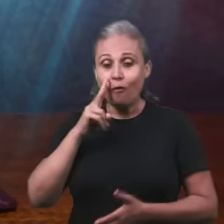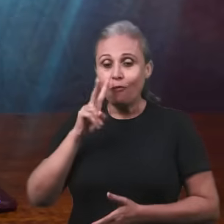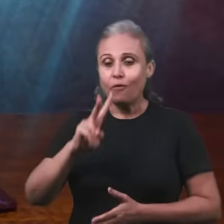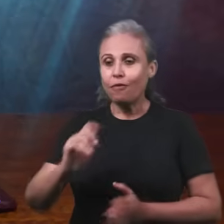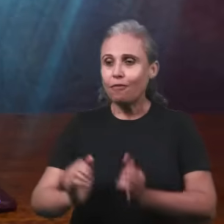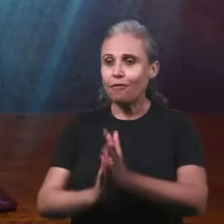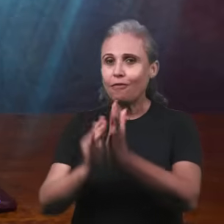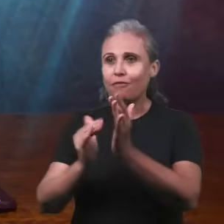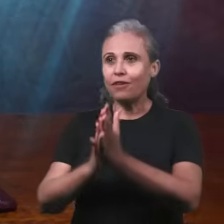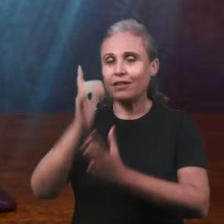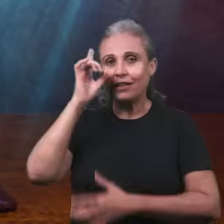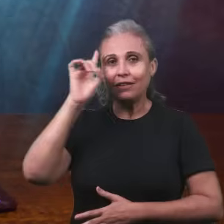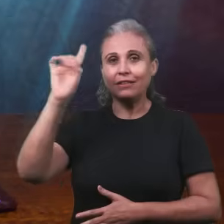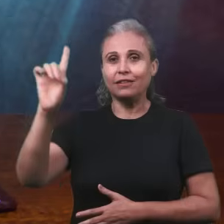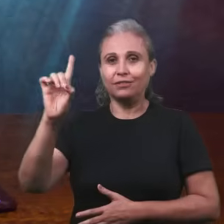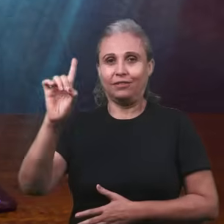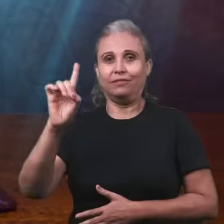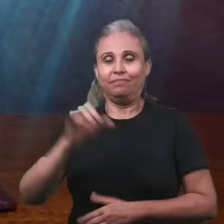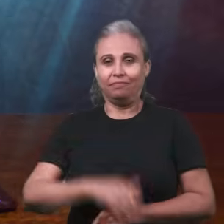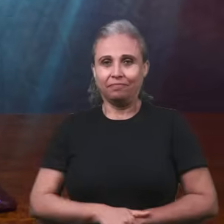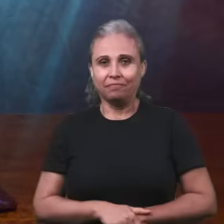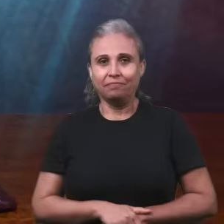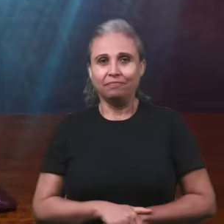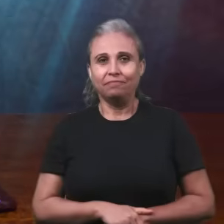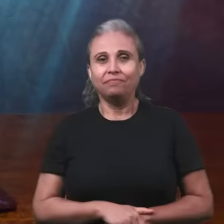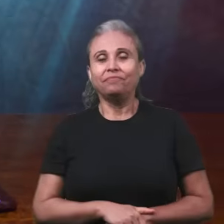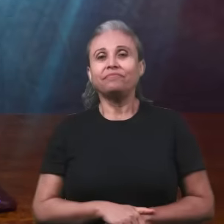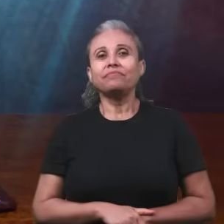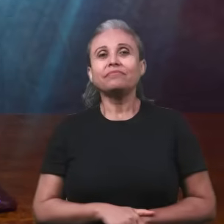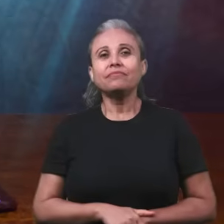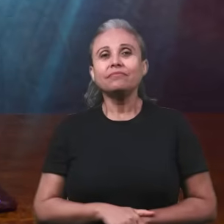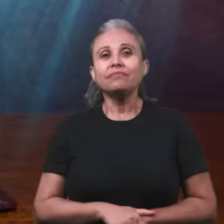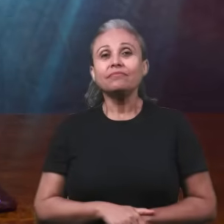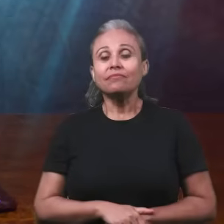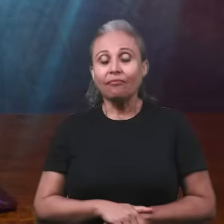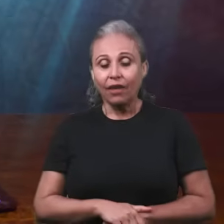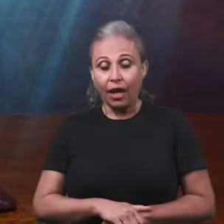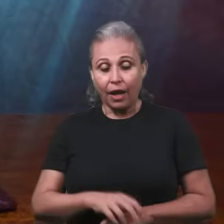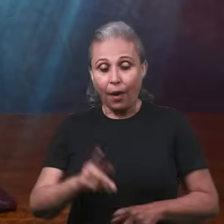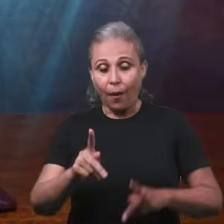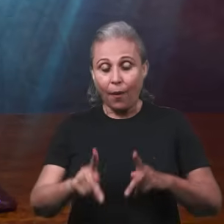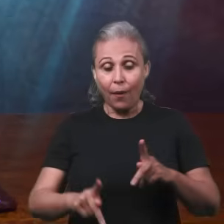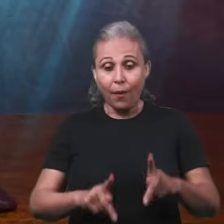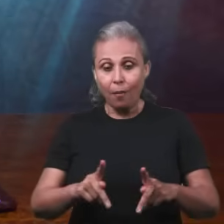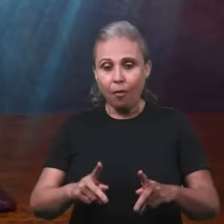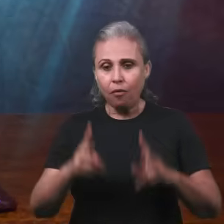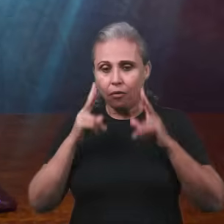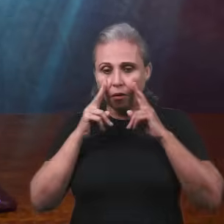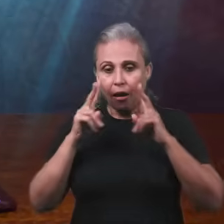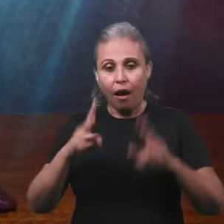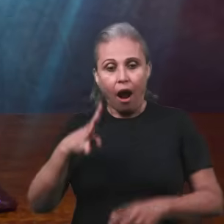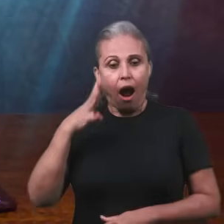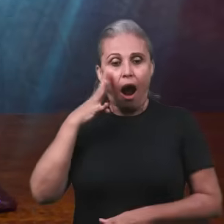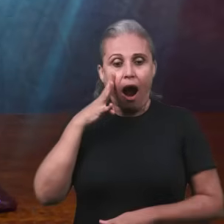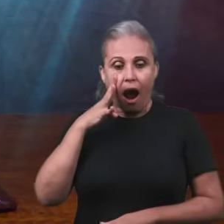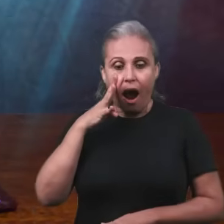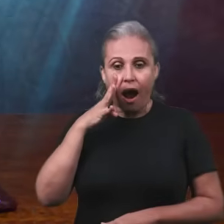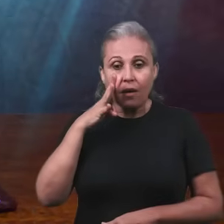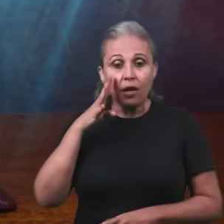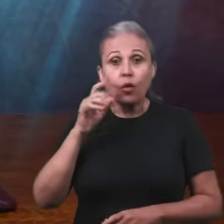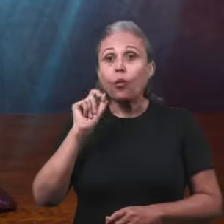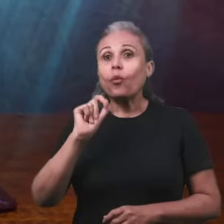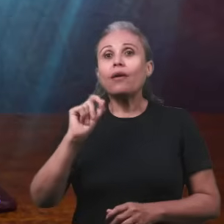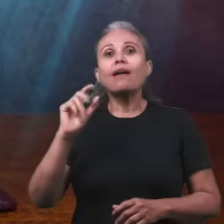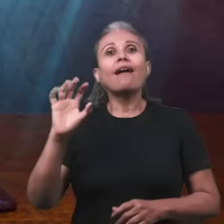pedir esmola à porta formosa do templo. E ficaram cheios de paz e assombro pelo que